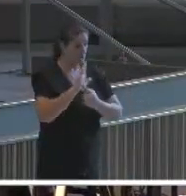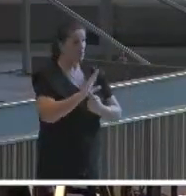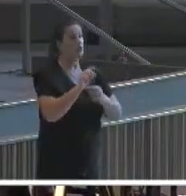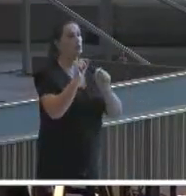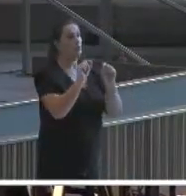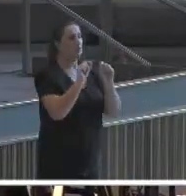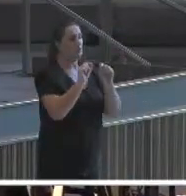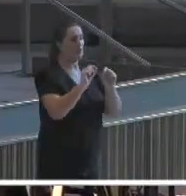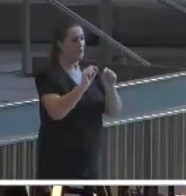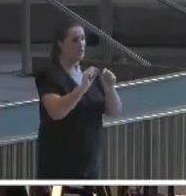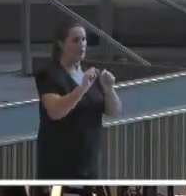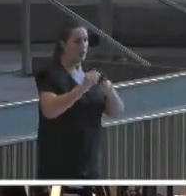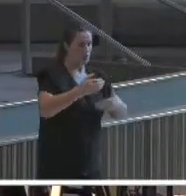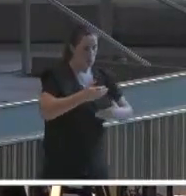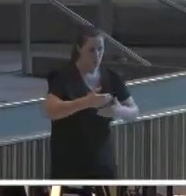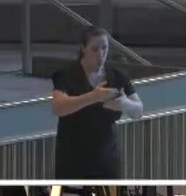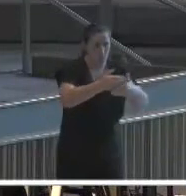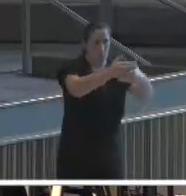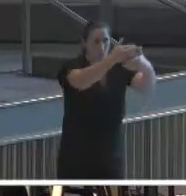muralha de Jericó tinha